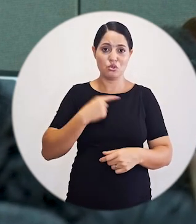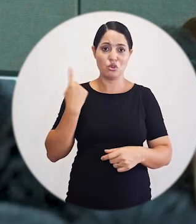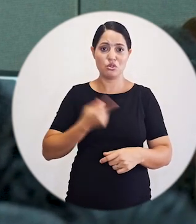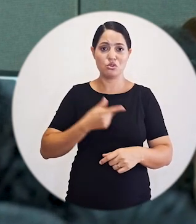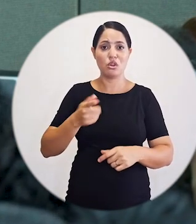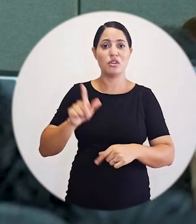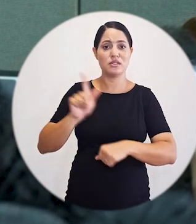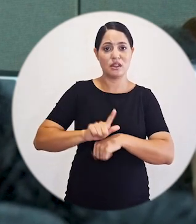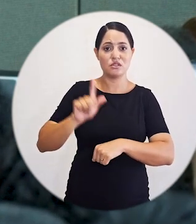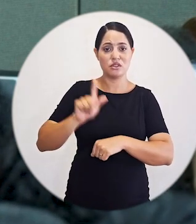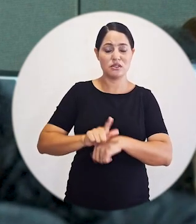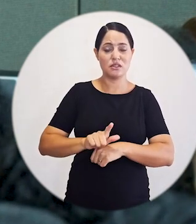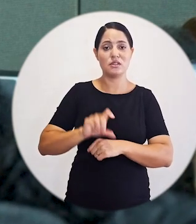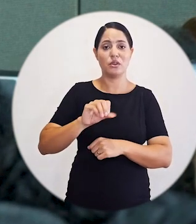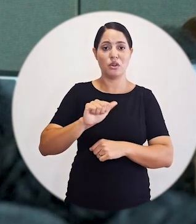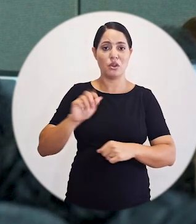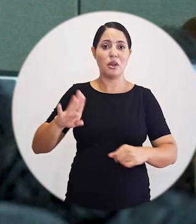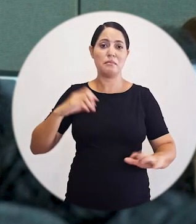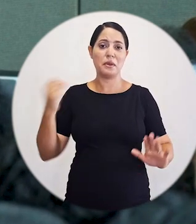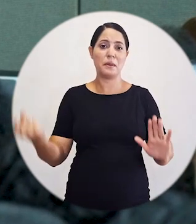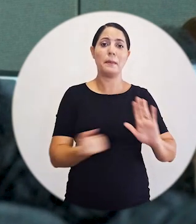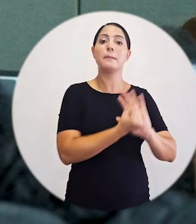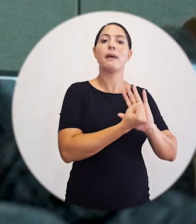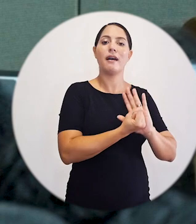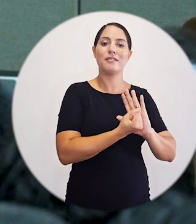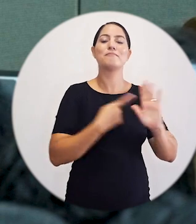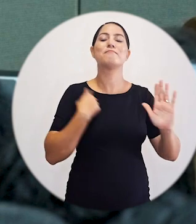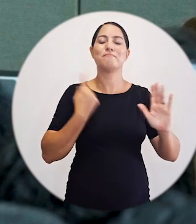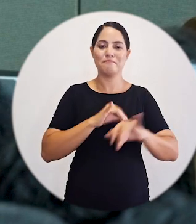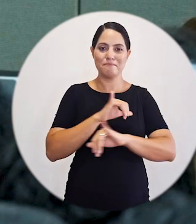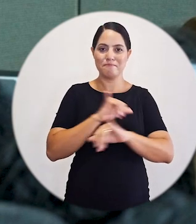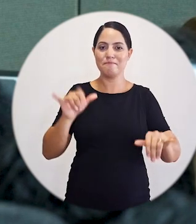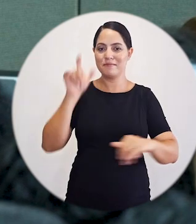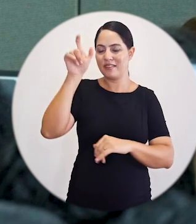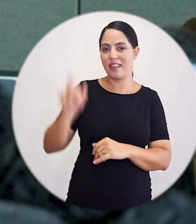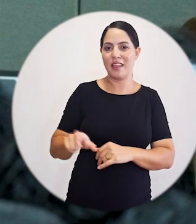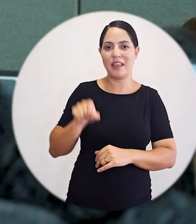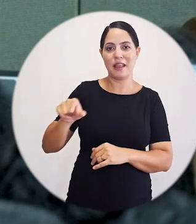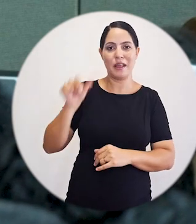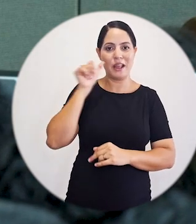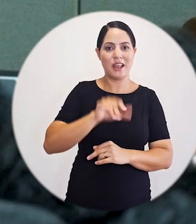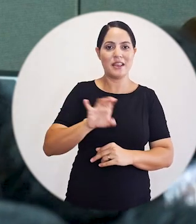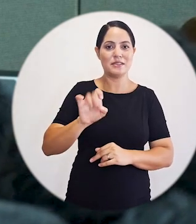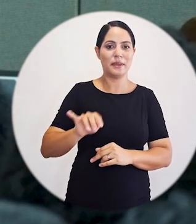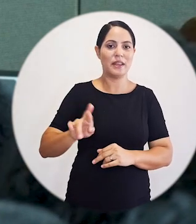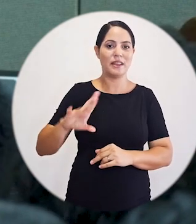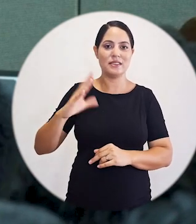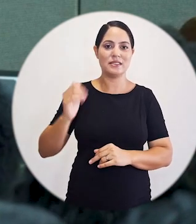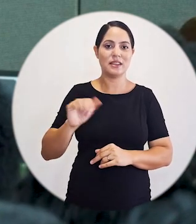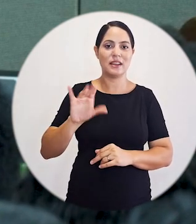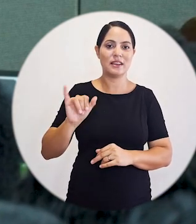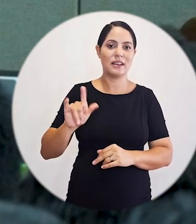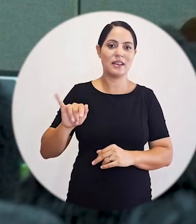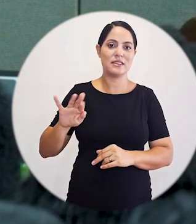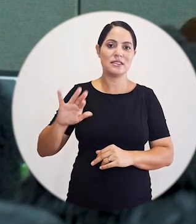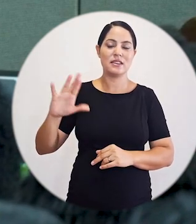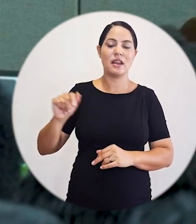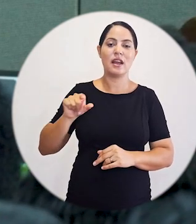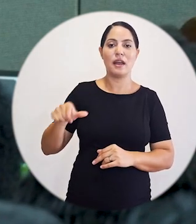2022, como um dos grandes marcos dessa gestão, reconhecemos Esperança Garcia, mulher